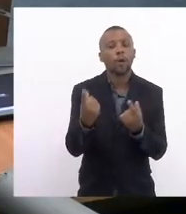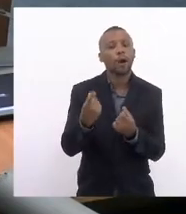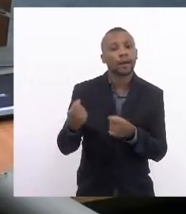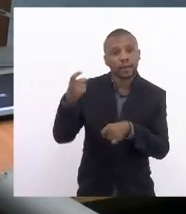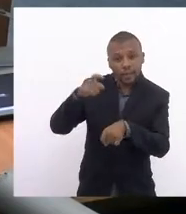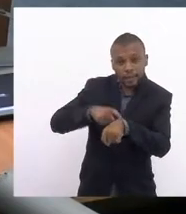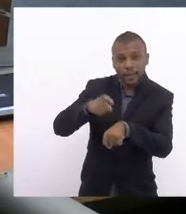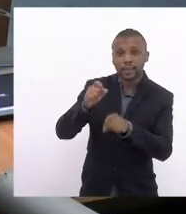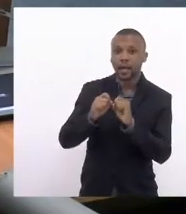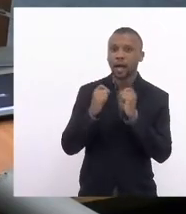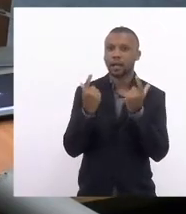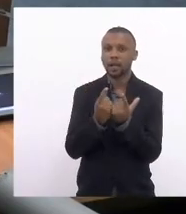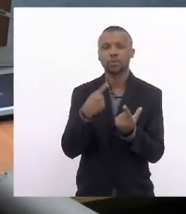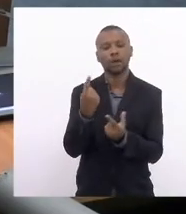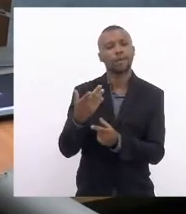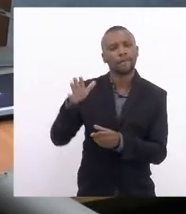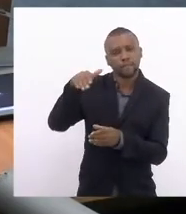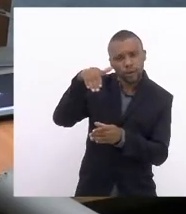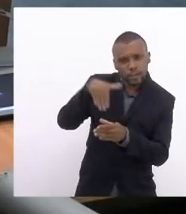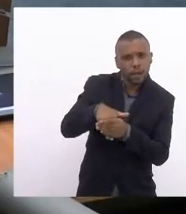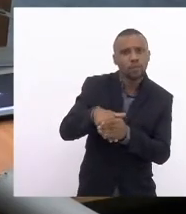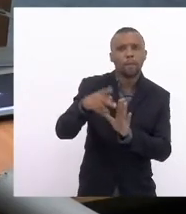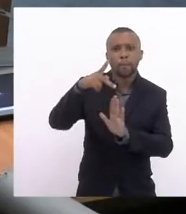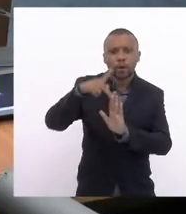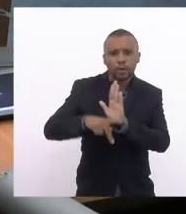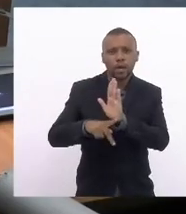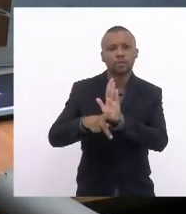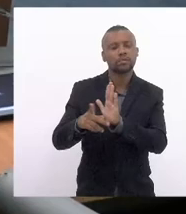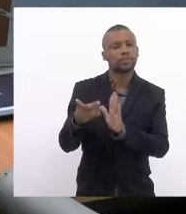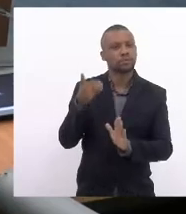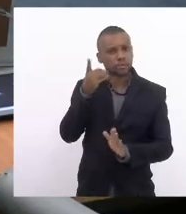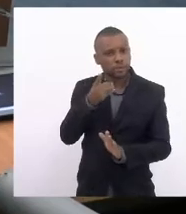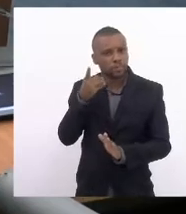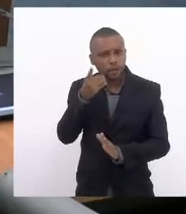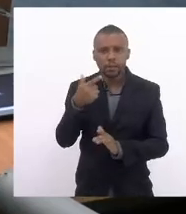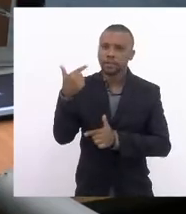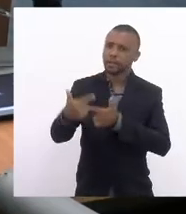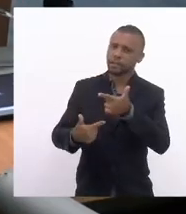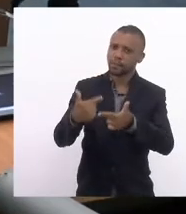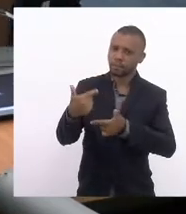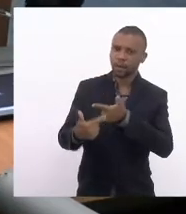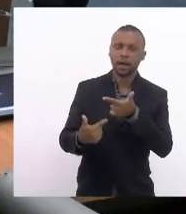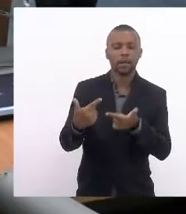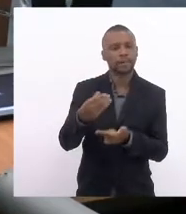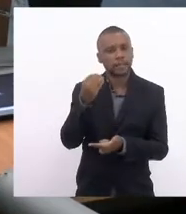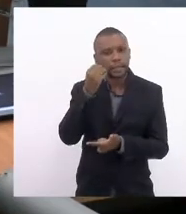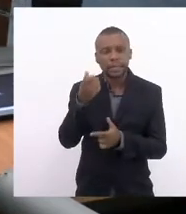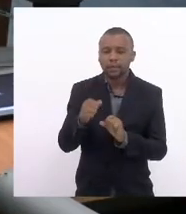votamos projetos do deputado que trabalham, né, que tentam